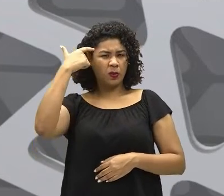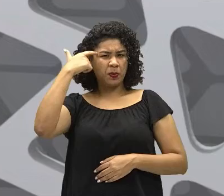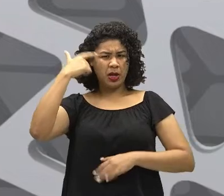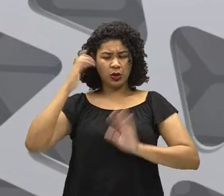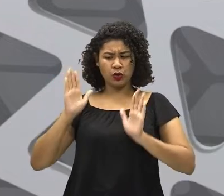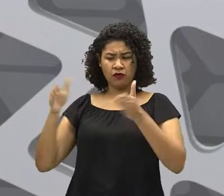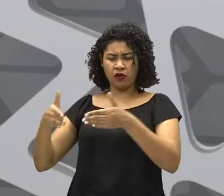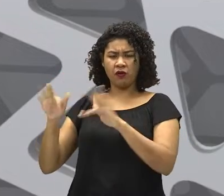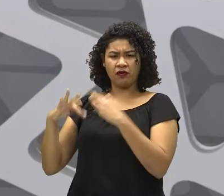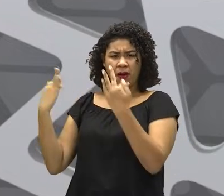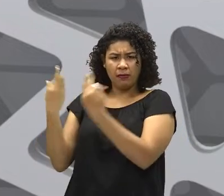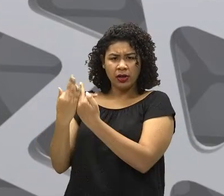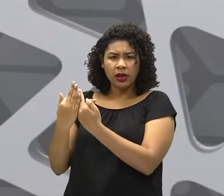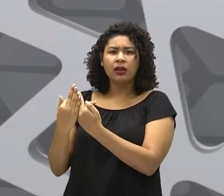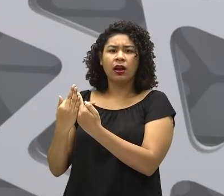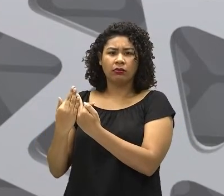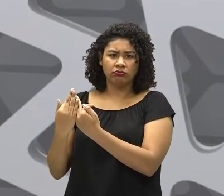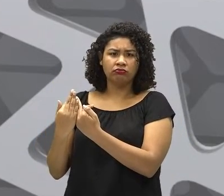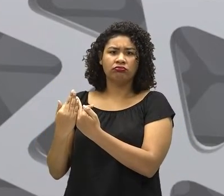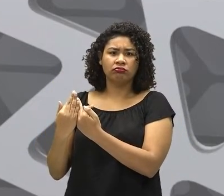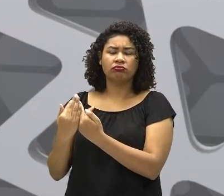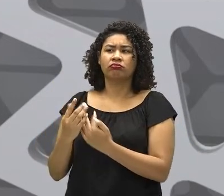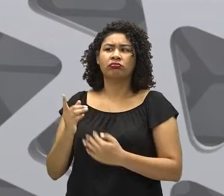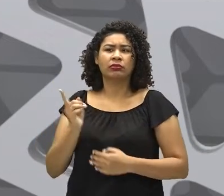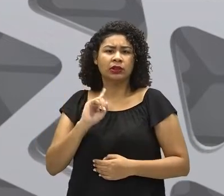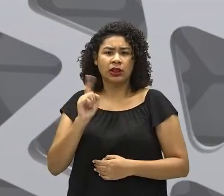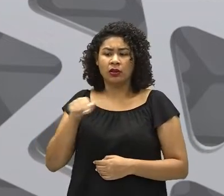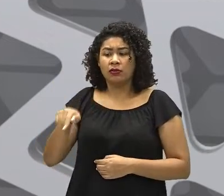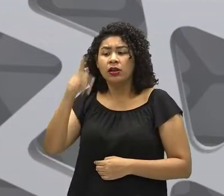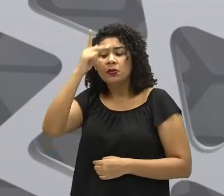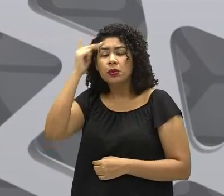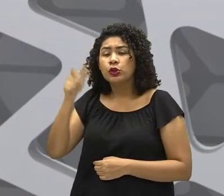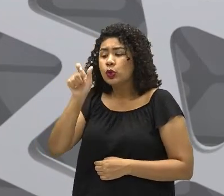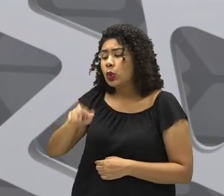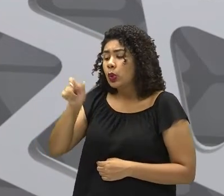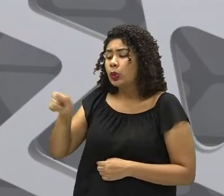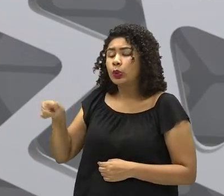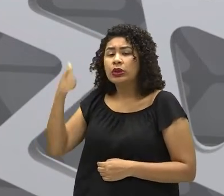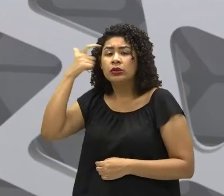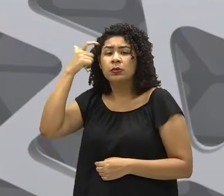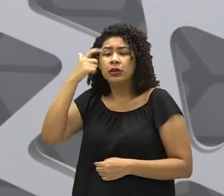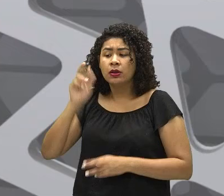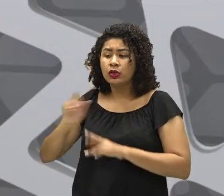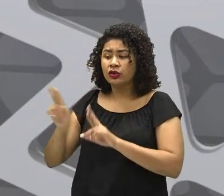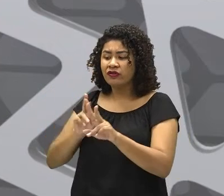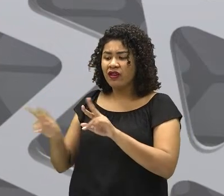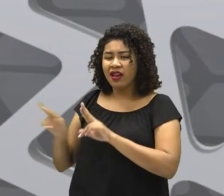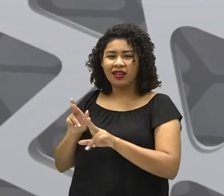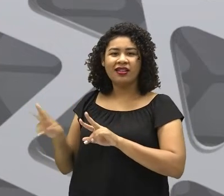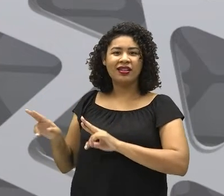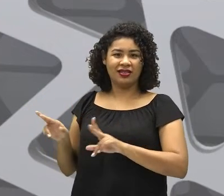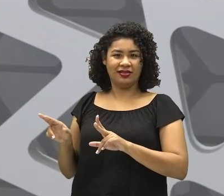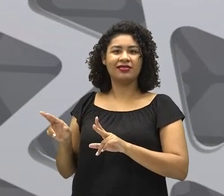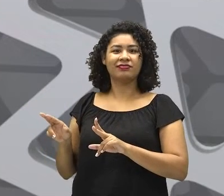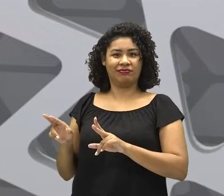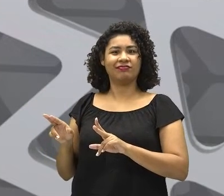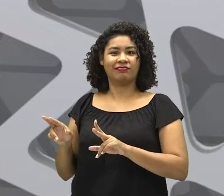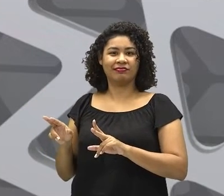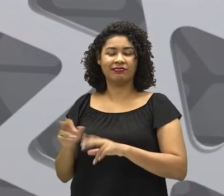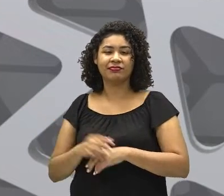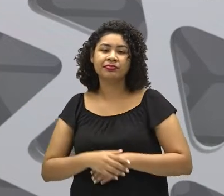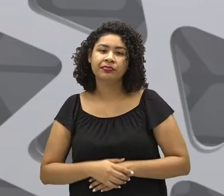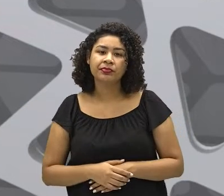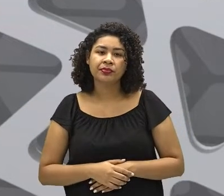clã é composto por indivíduos que têm formas de pensar diferentes uns dos outros, que eram as organizações de famílias naquele momento,